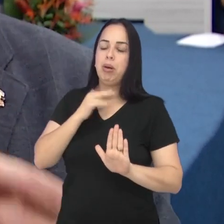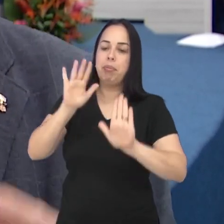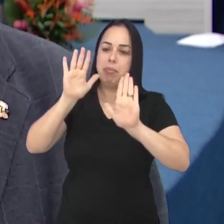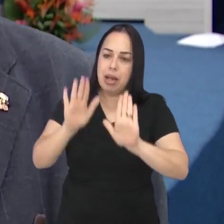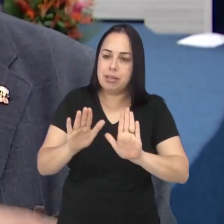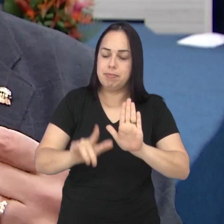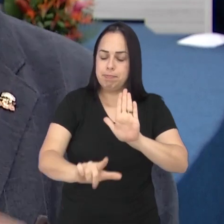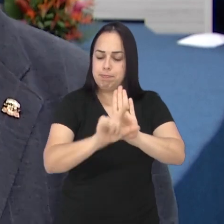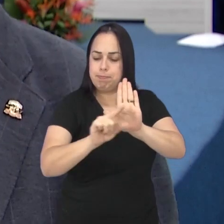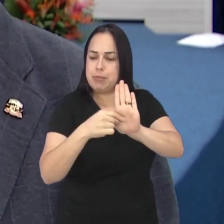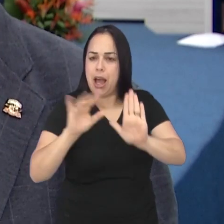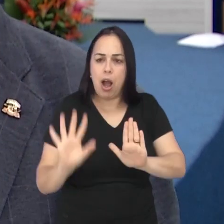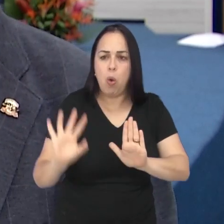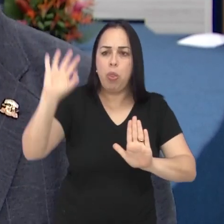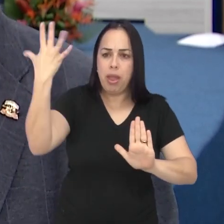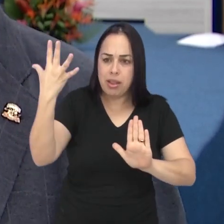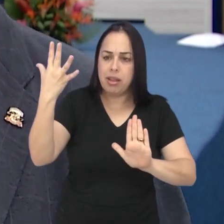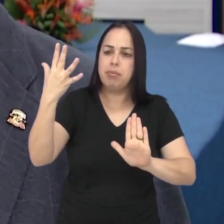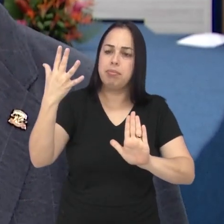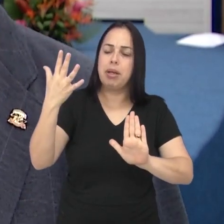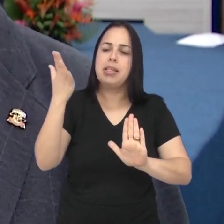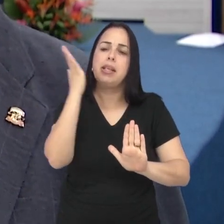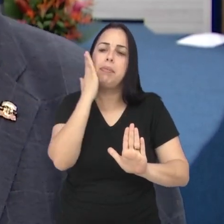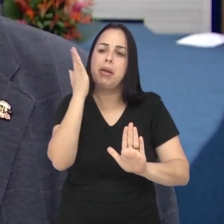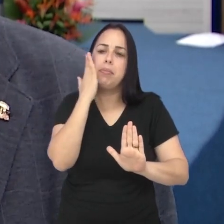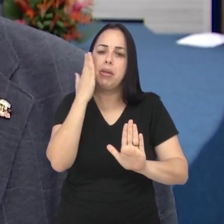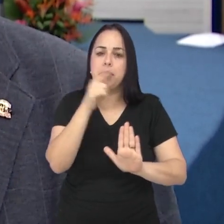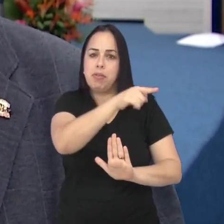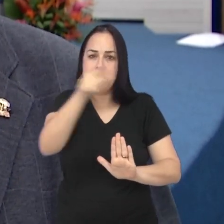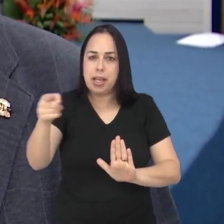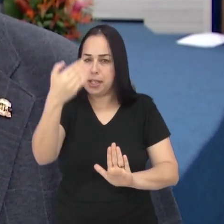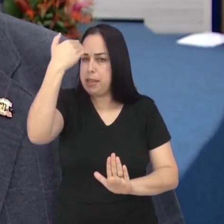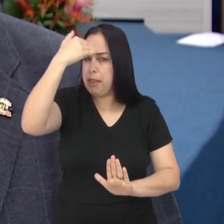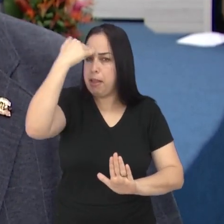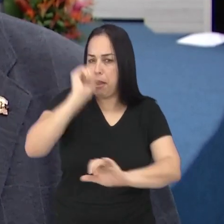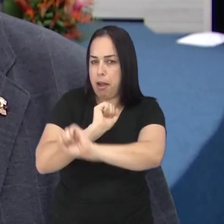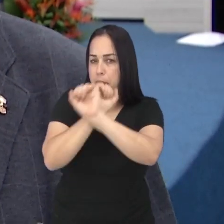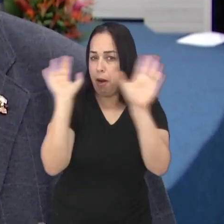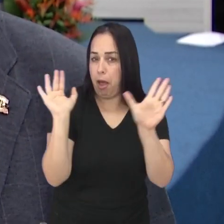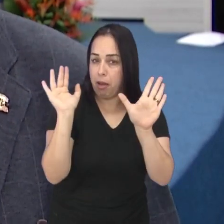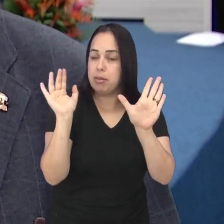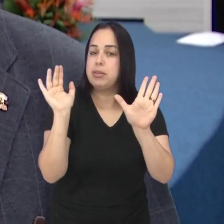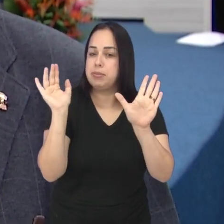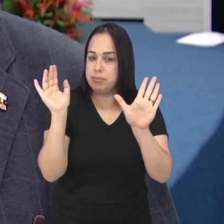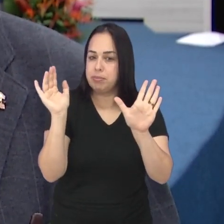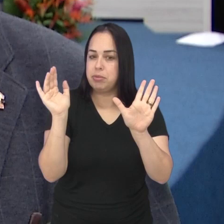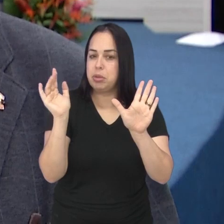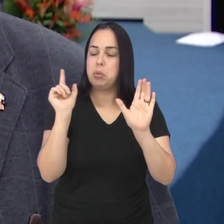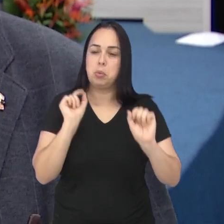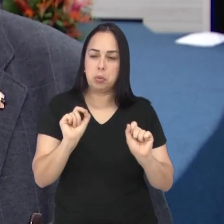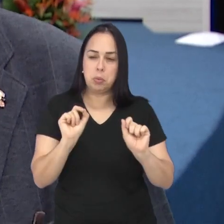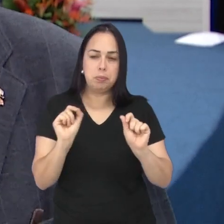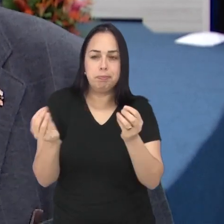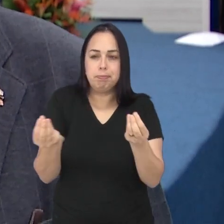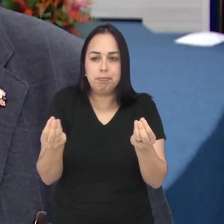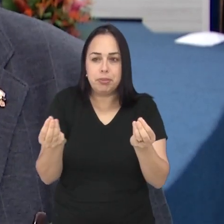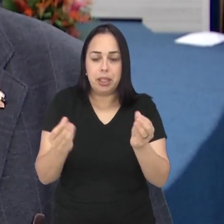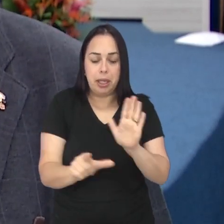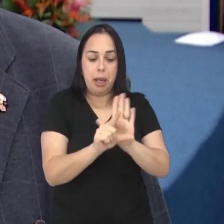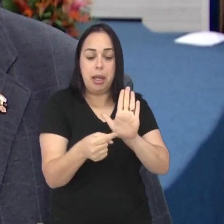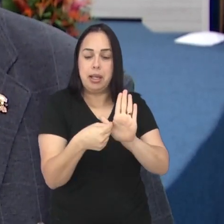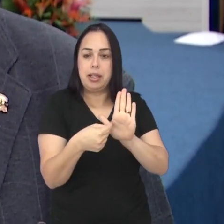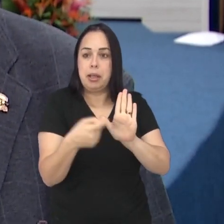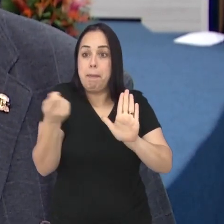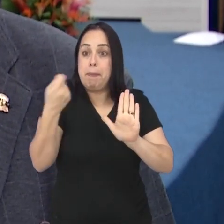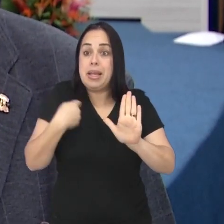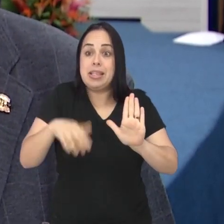quando excepcionalmente isso acontecer, para que os amigos, as amigas tenham ideia do grau